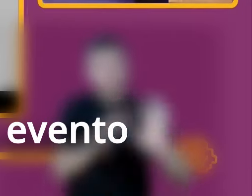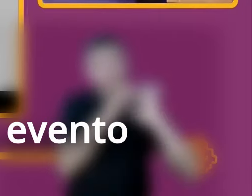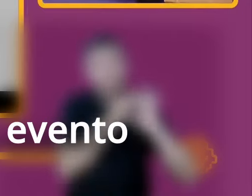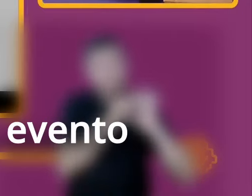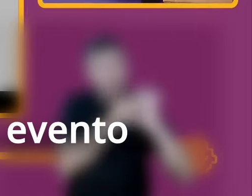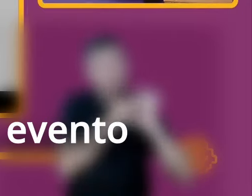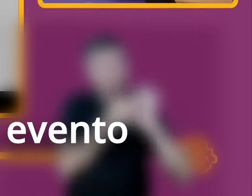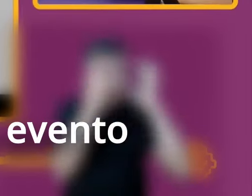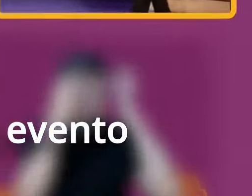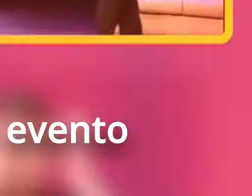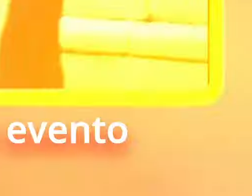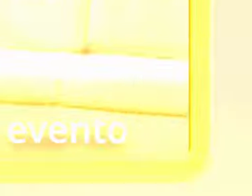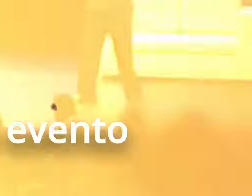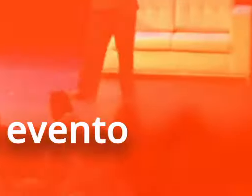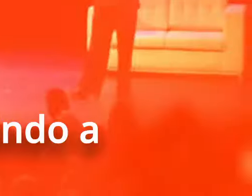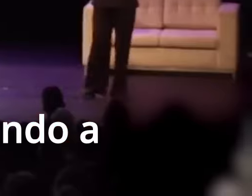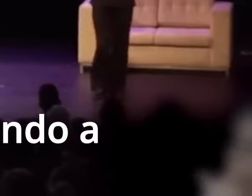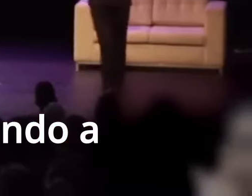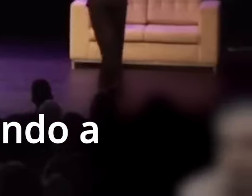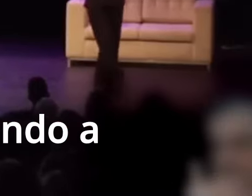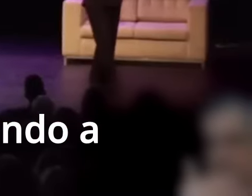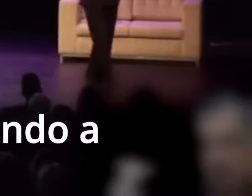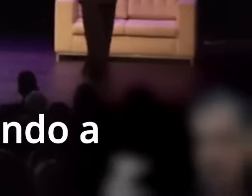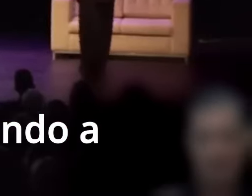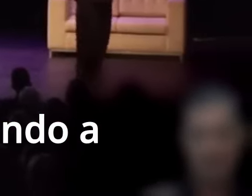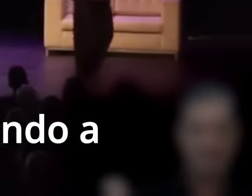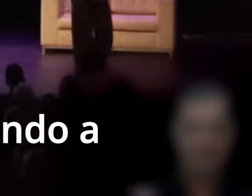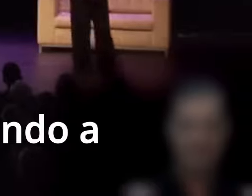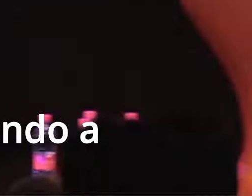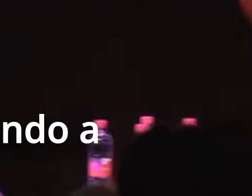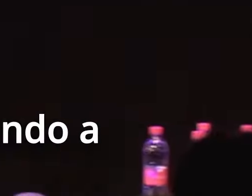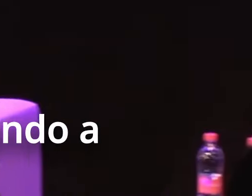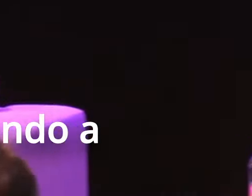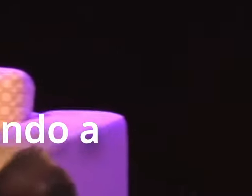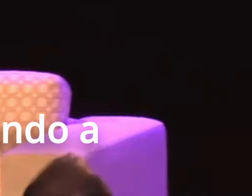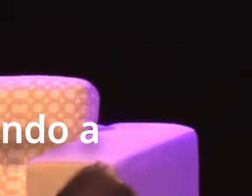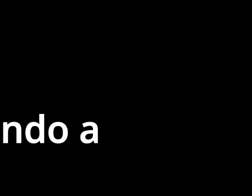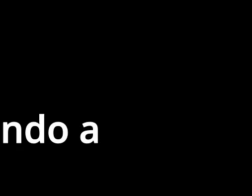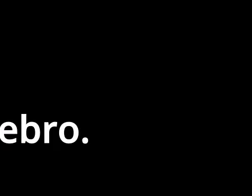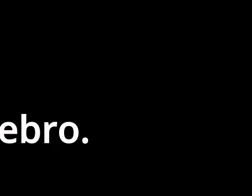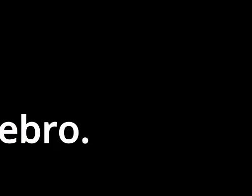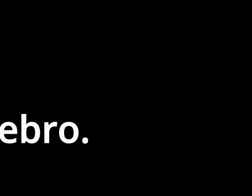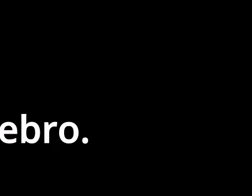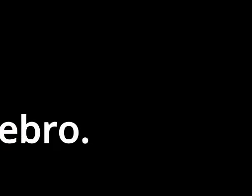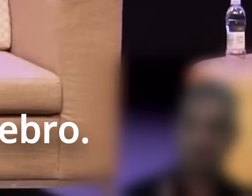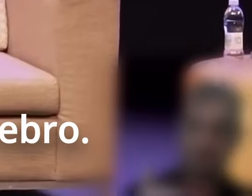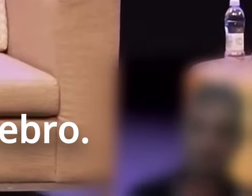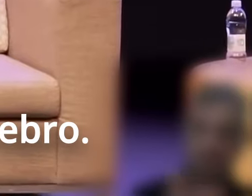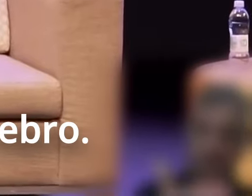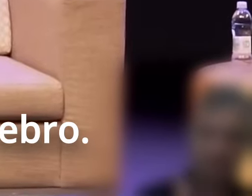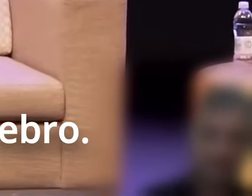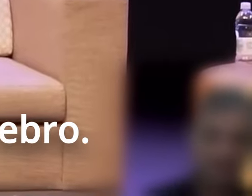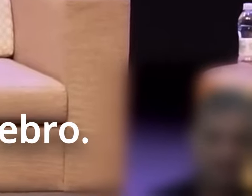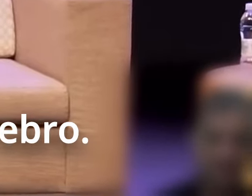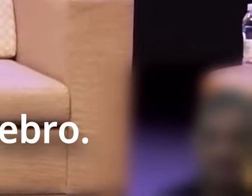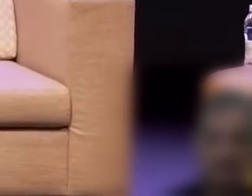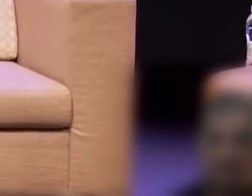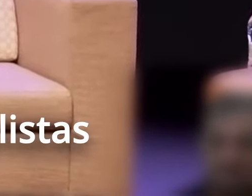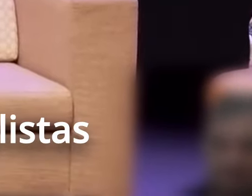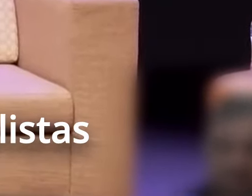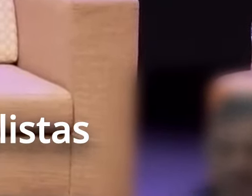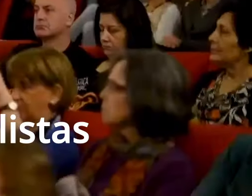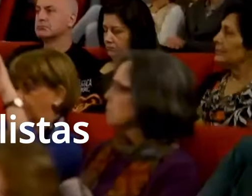Está chegando a sexta edição do evento que, desde 2019, vem despertando a sociedade para a saúde do